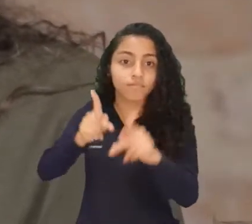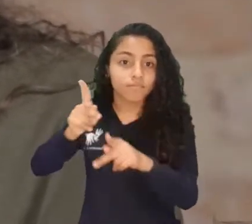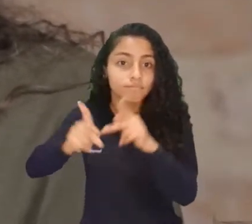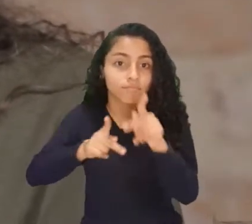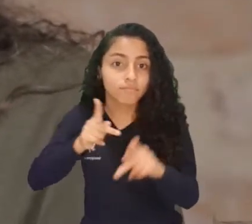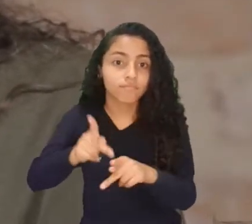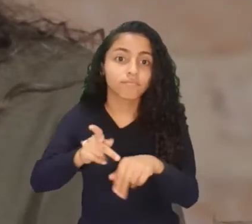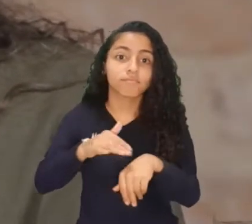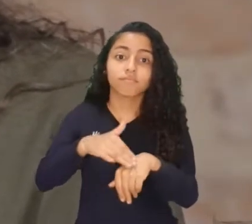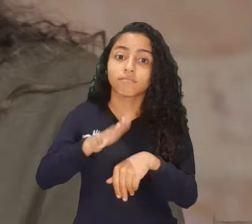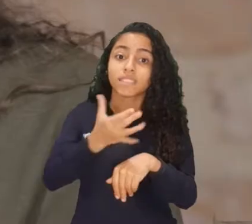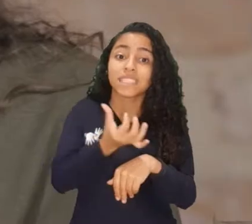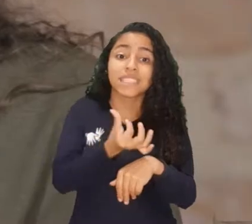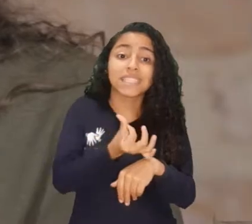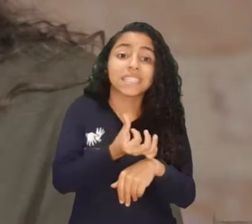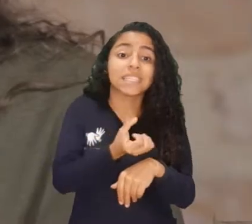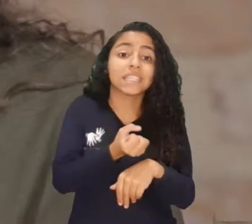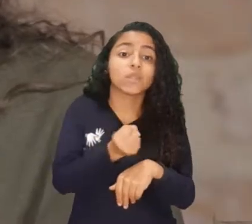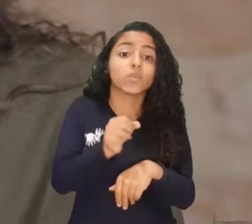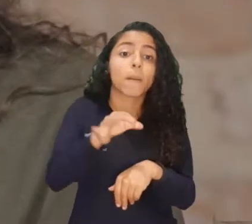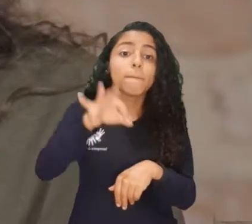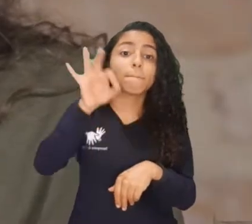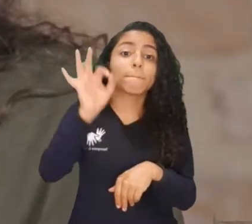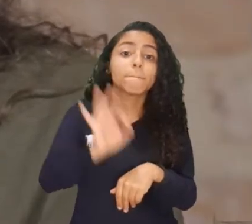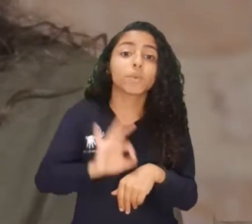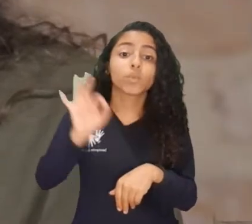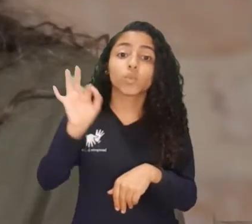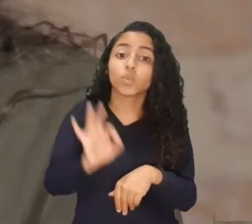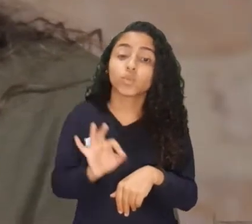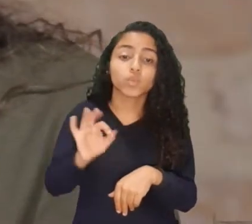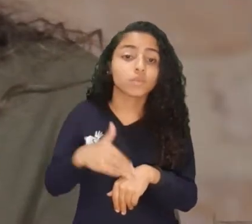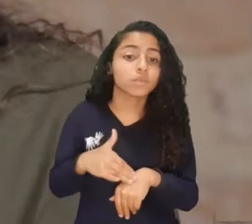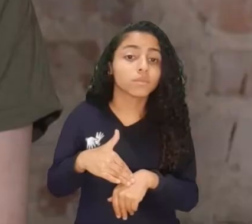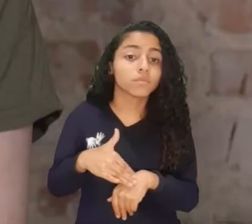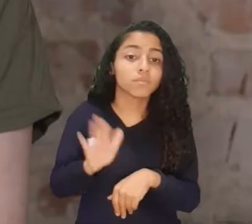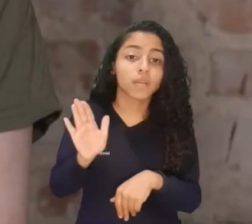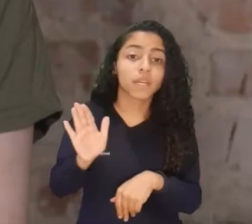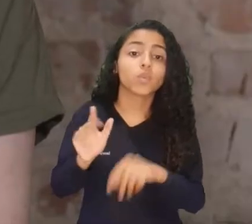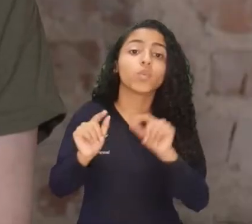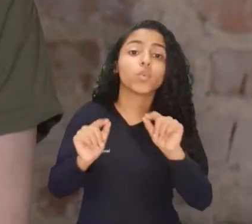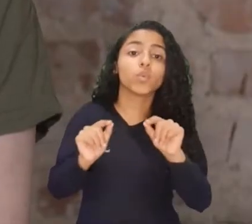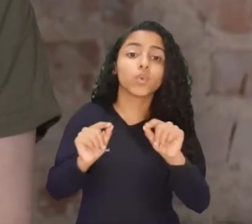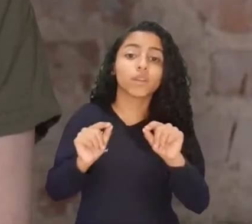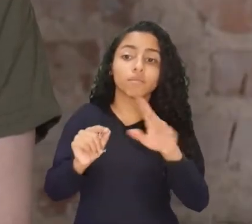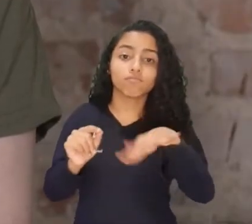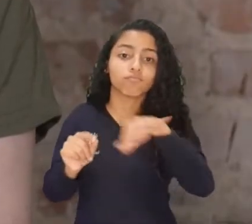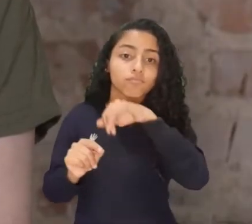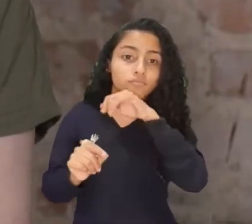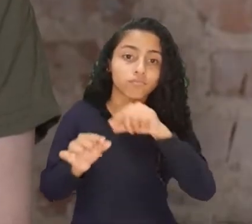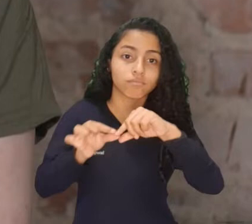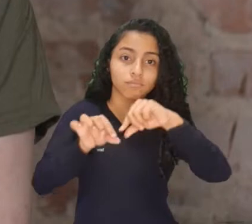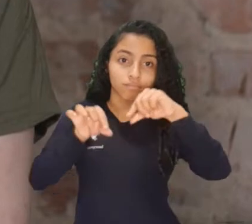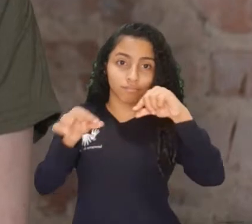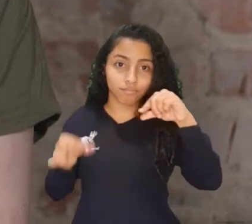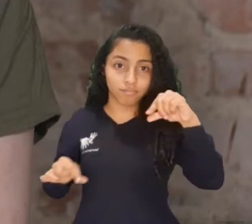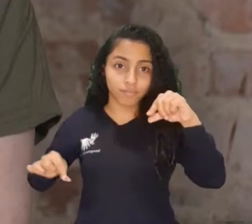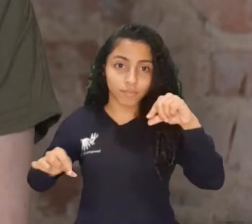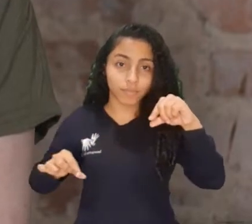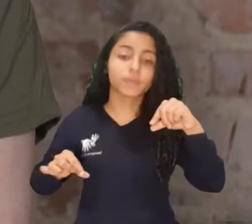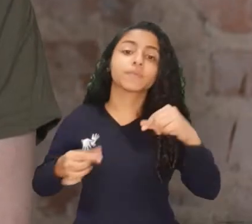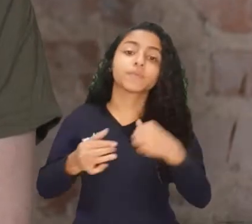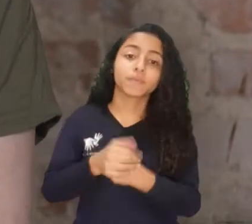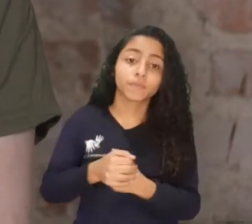de 68% nas populações de vertebrados, e também a outra emergência, que é